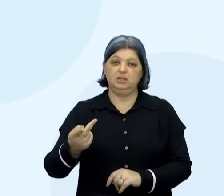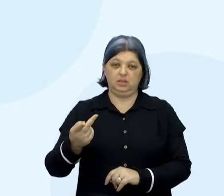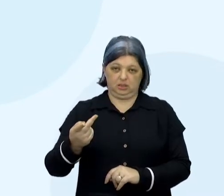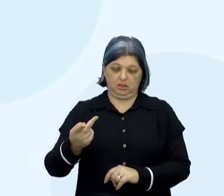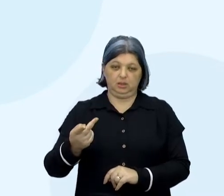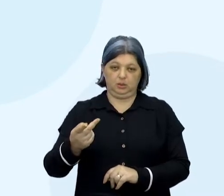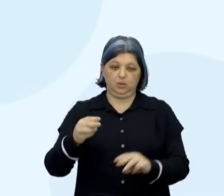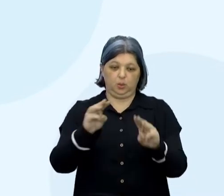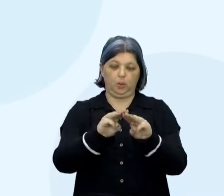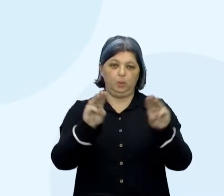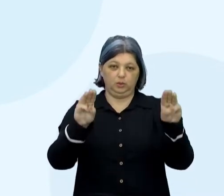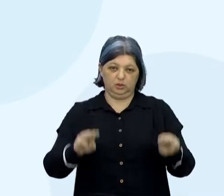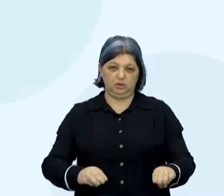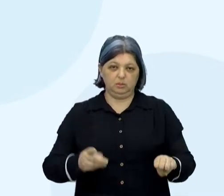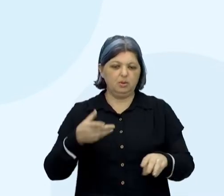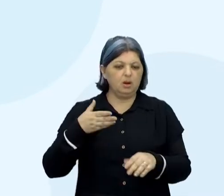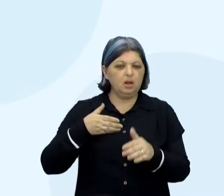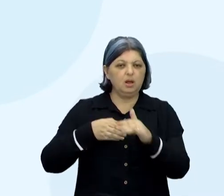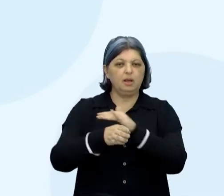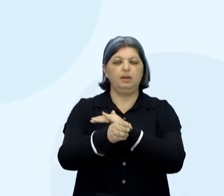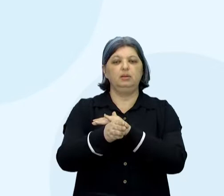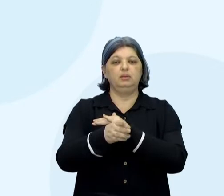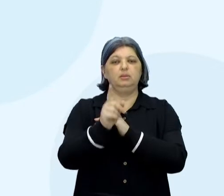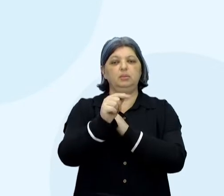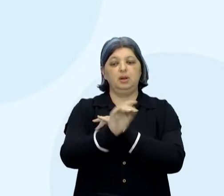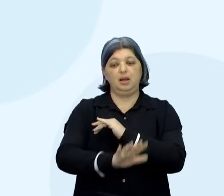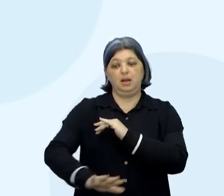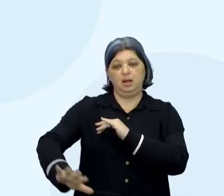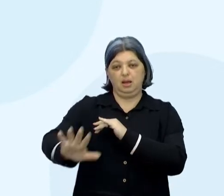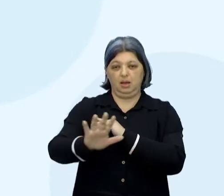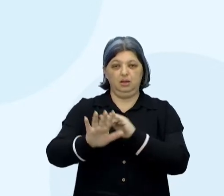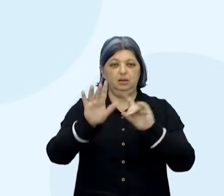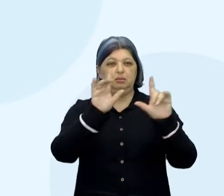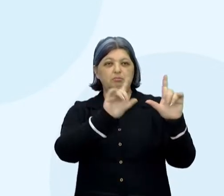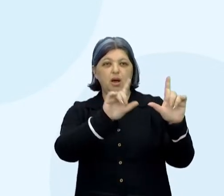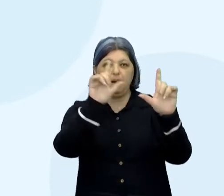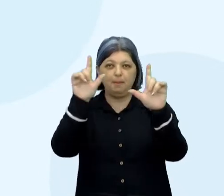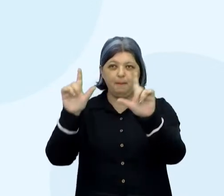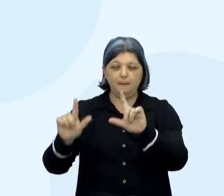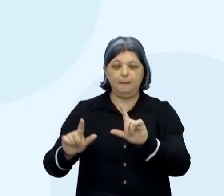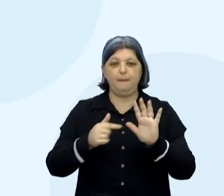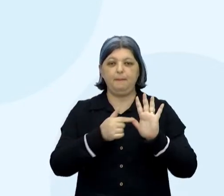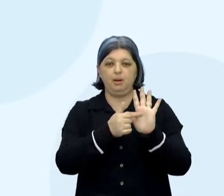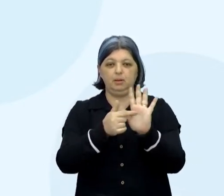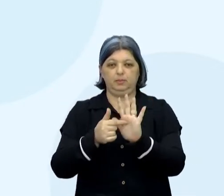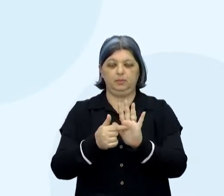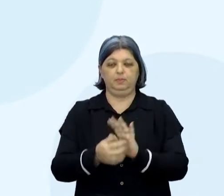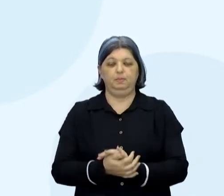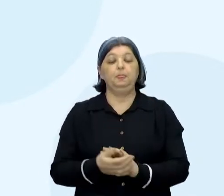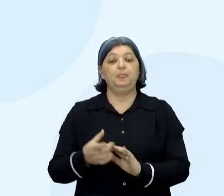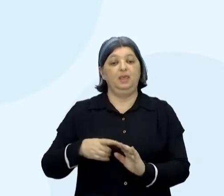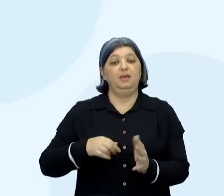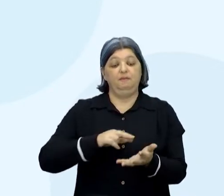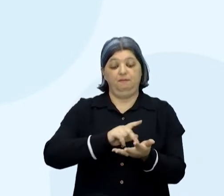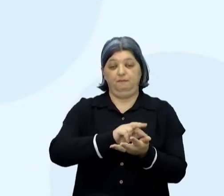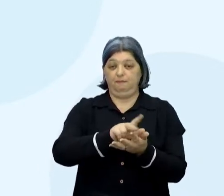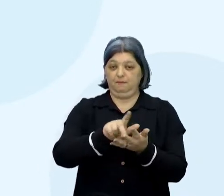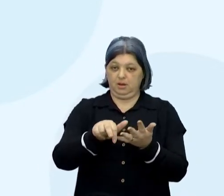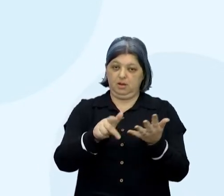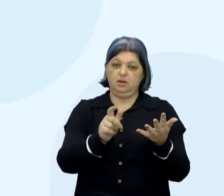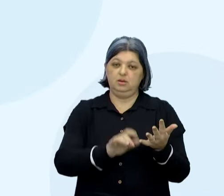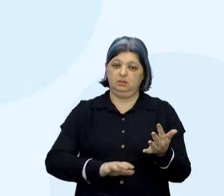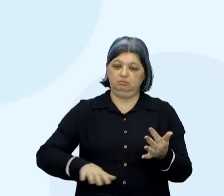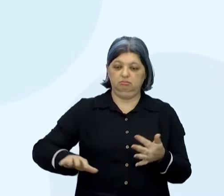a gente entra no museu, a gente vai para a área de exposição. Mas, agora a gente percebe que tem várias outras áreas